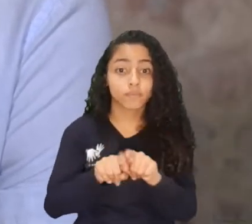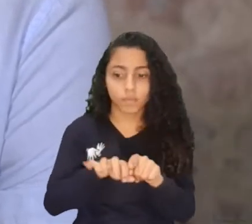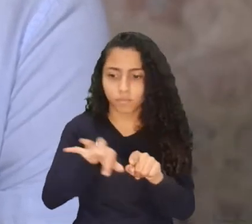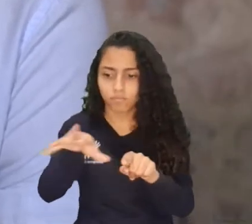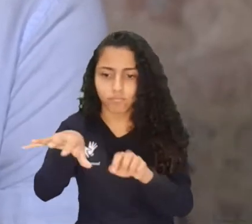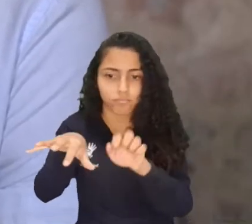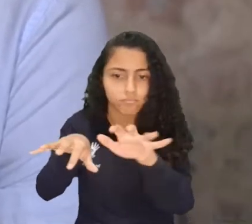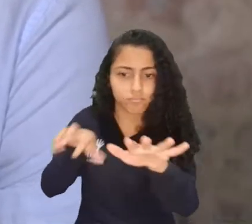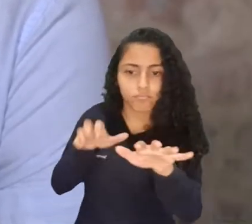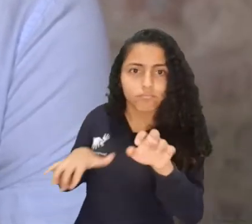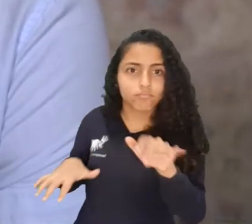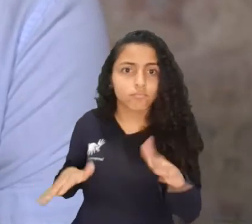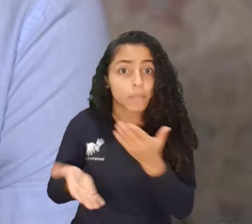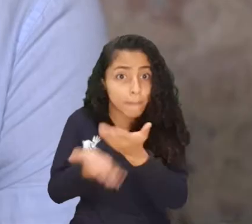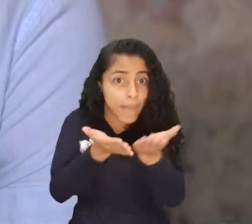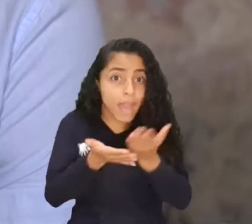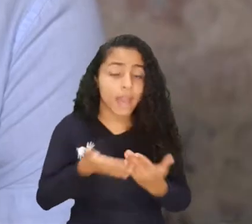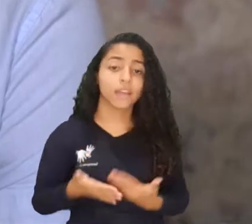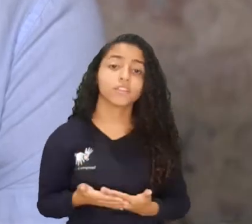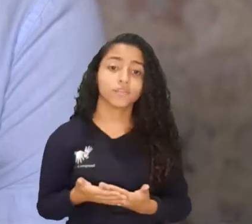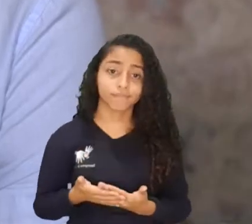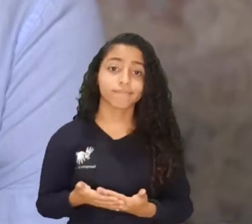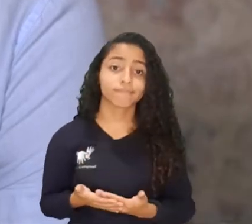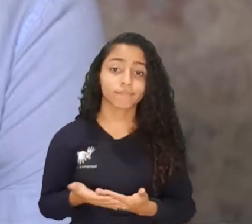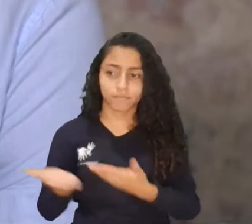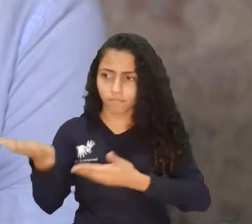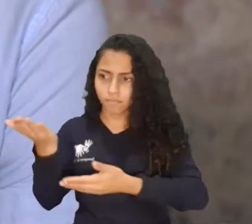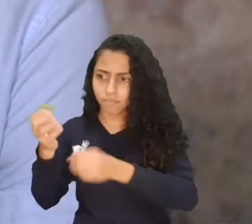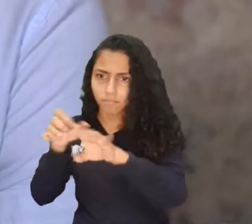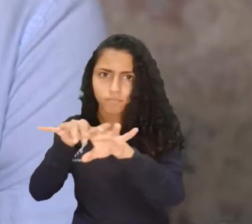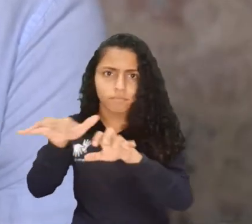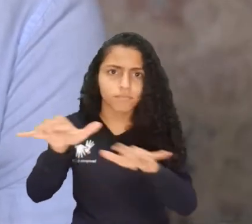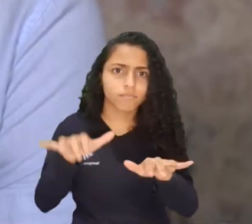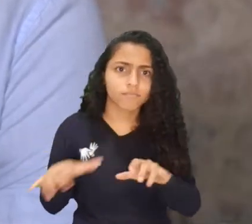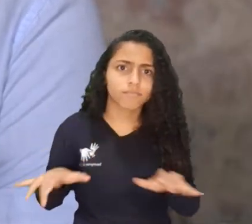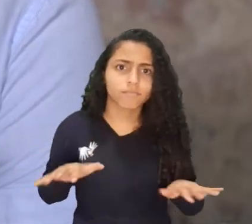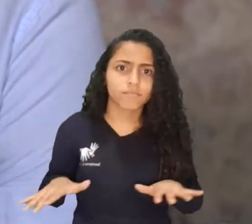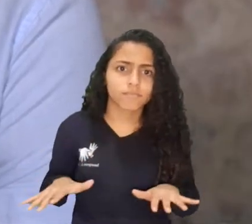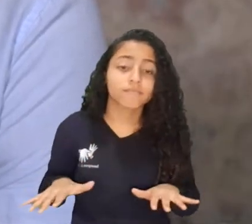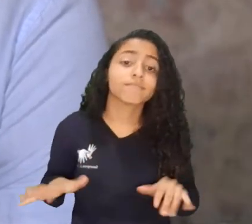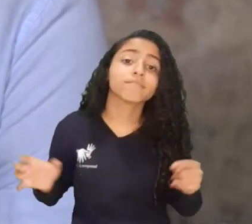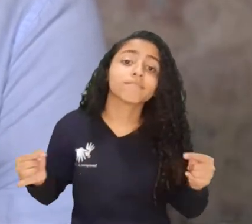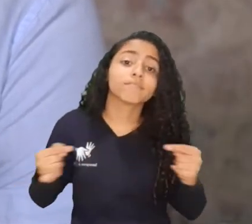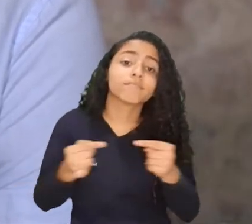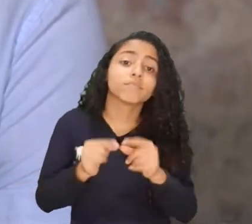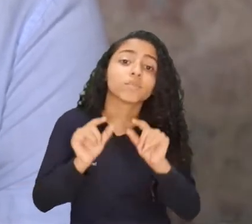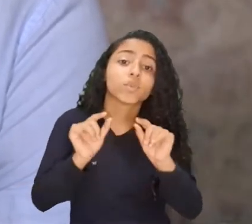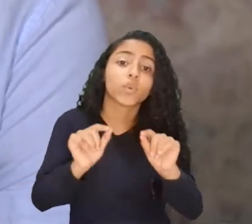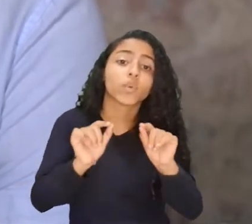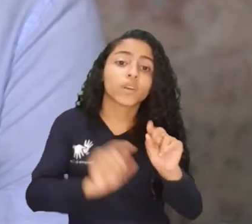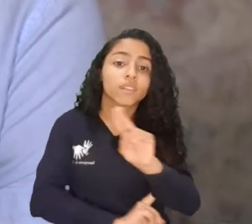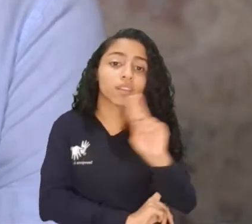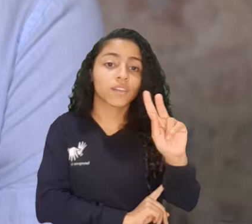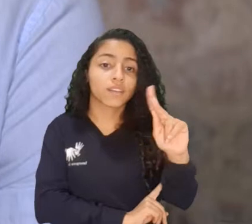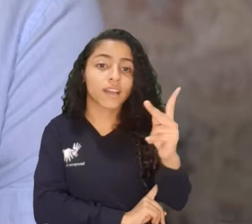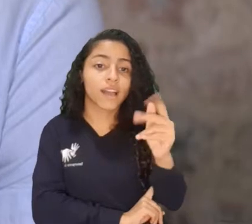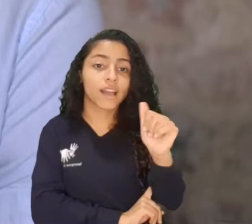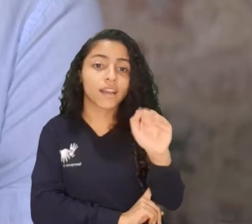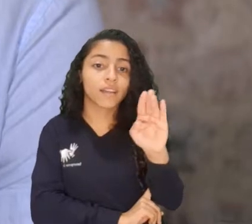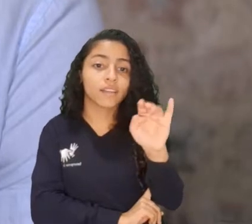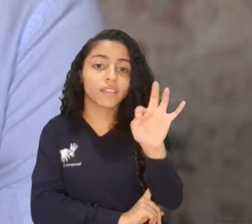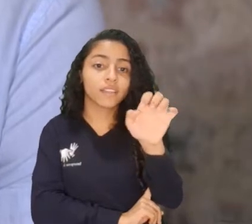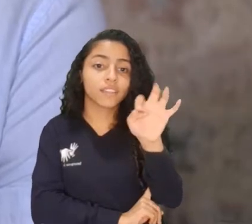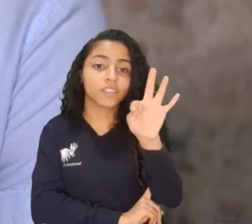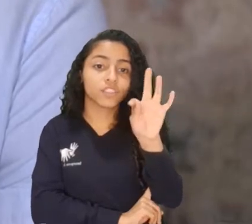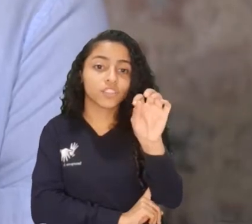dessas espécies. Essa distribuição tem uma relação muito próxima ao hábitat, ao ambiente onde a espécie vive. E é por